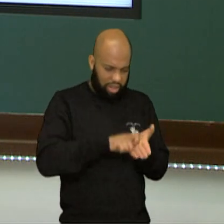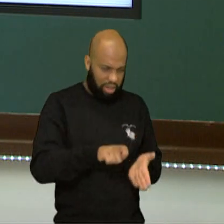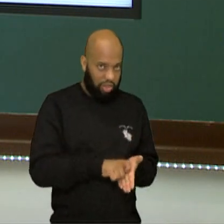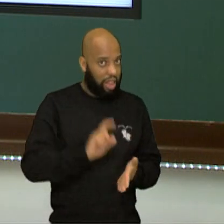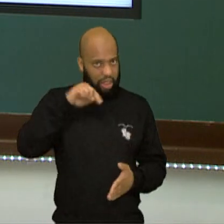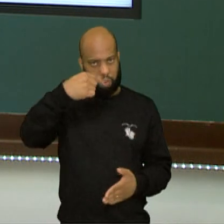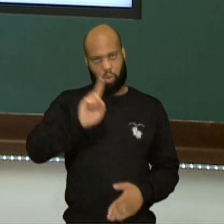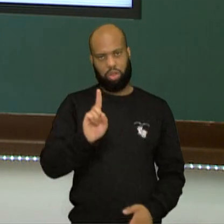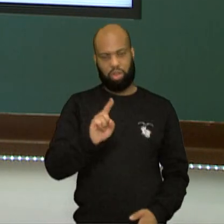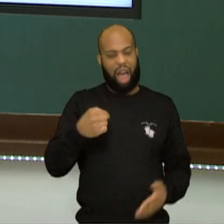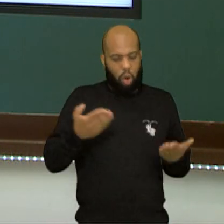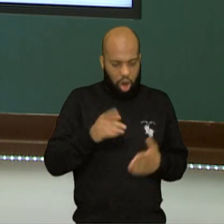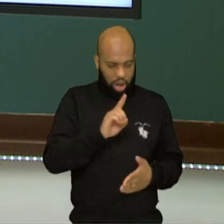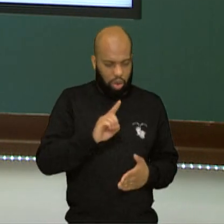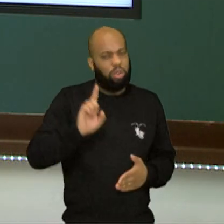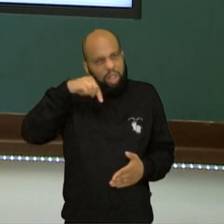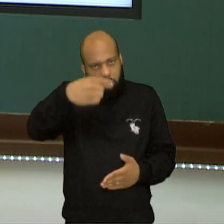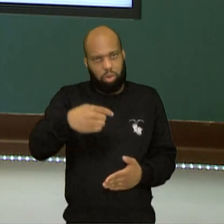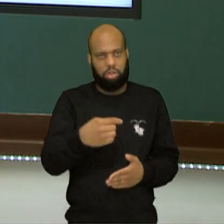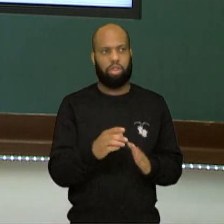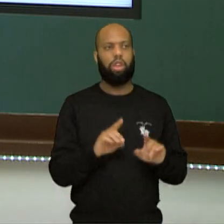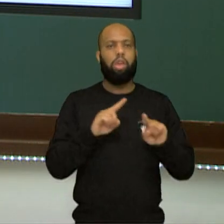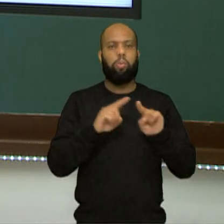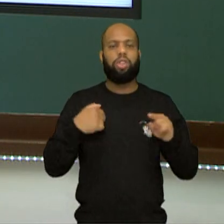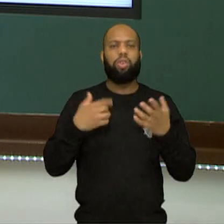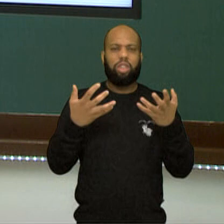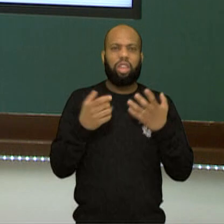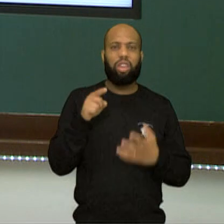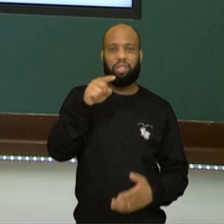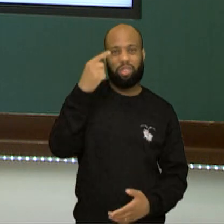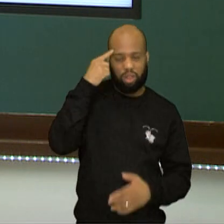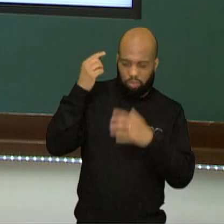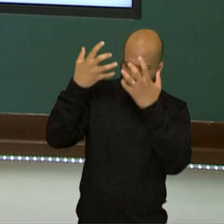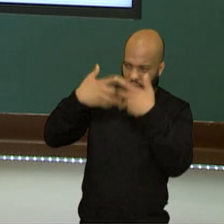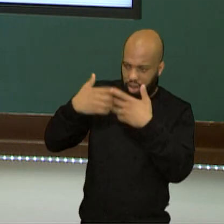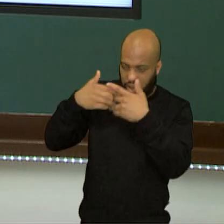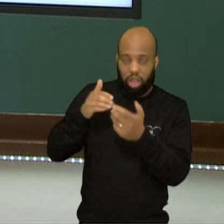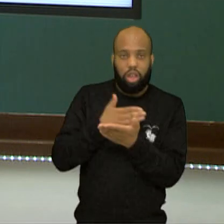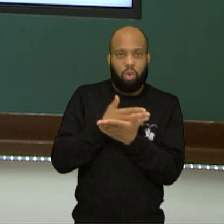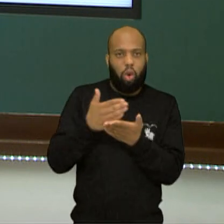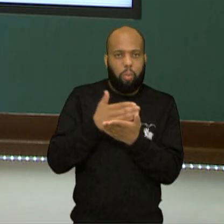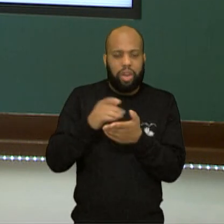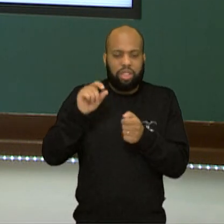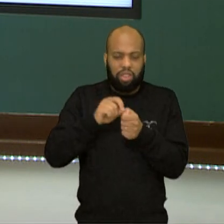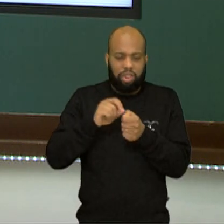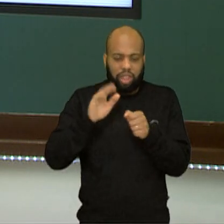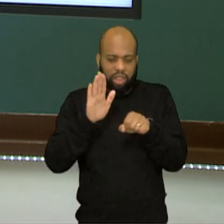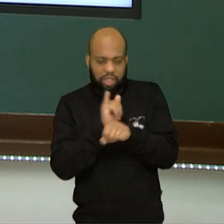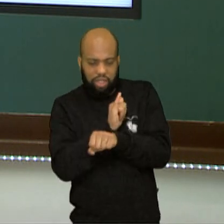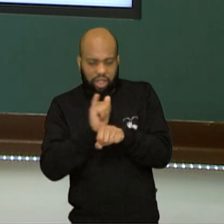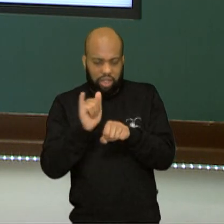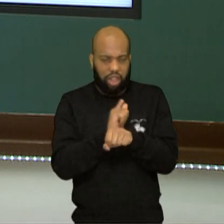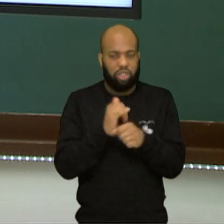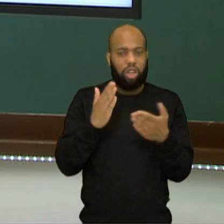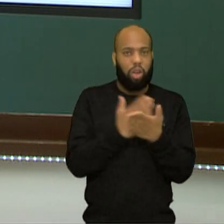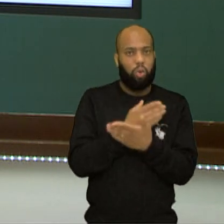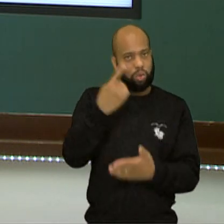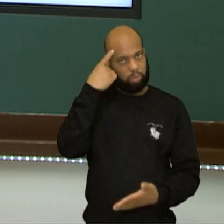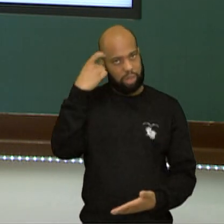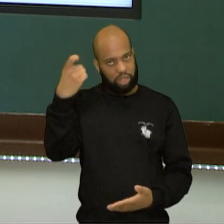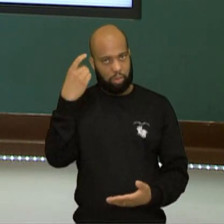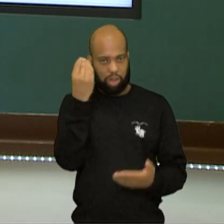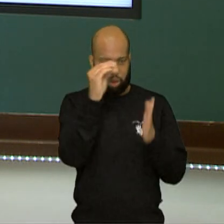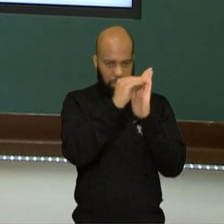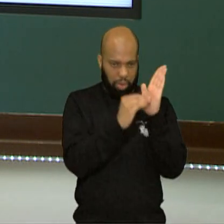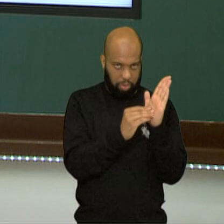a pouquinho, né? Terminou, você vai produzir. Mas eu quero que você pense um pouco e comece a traçar pelo menos umas ideias, tá? Eu